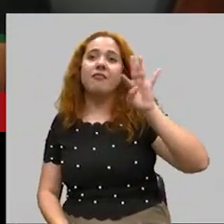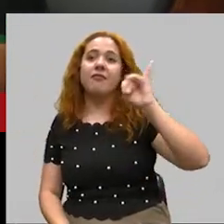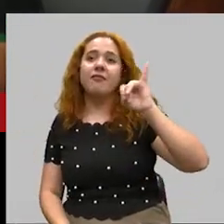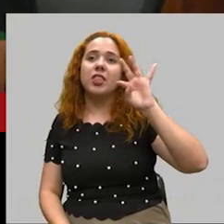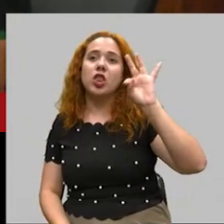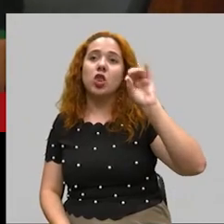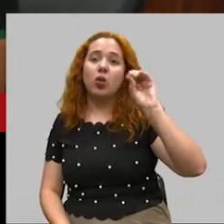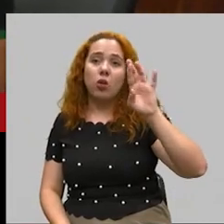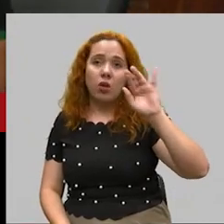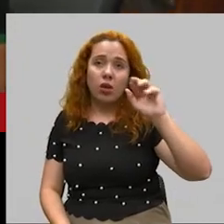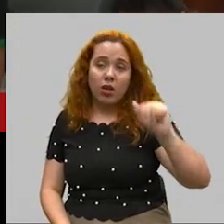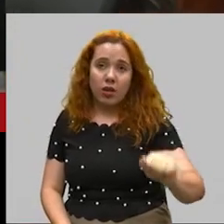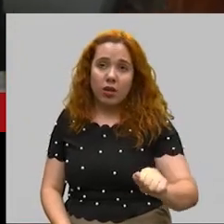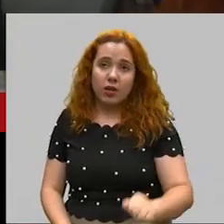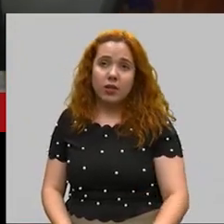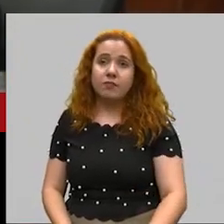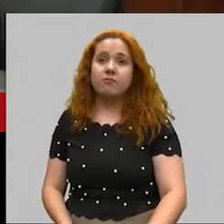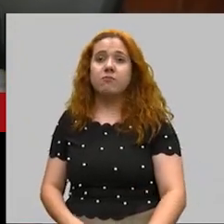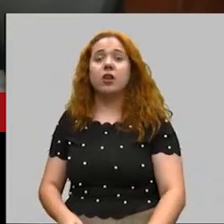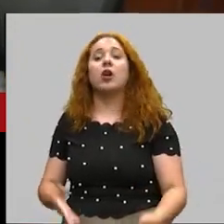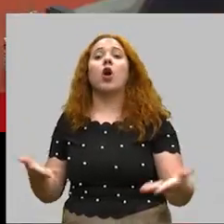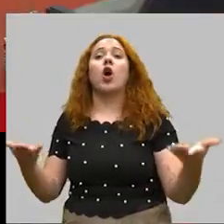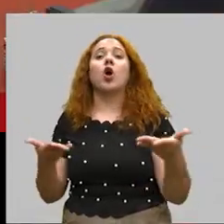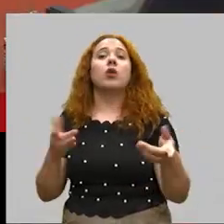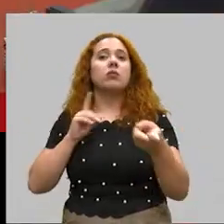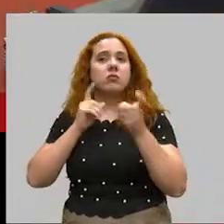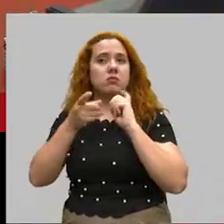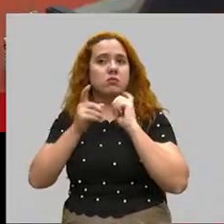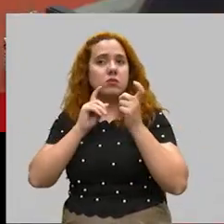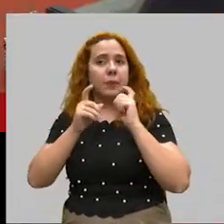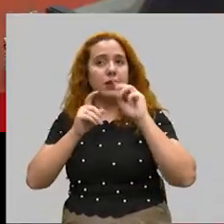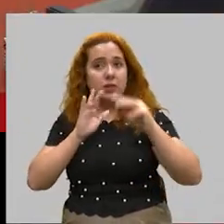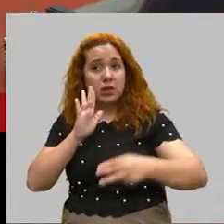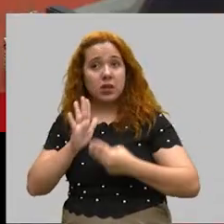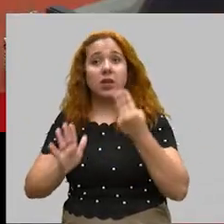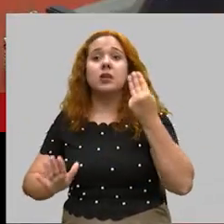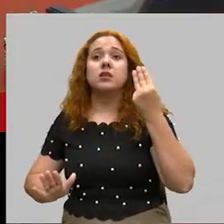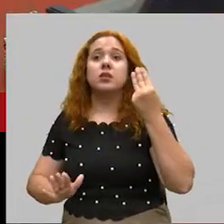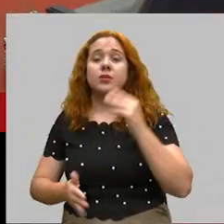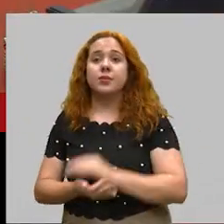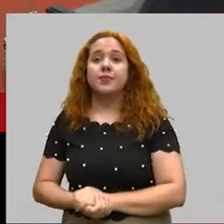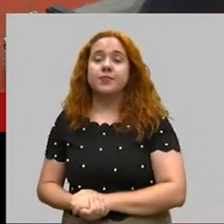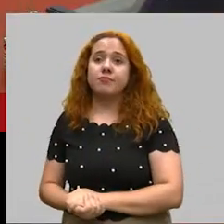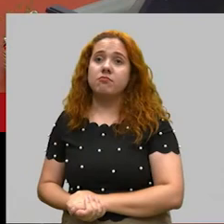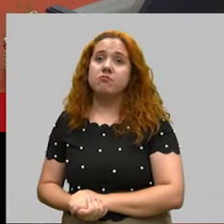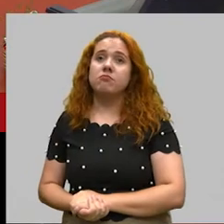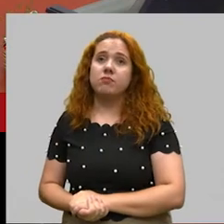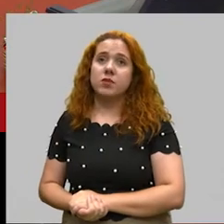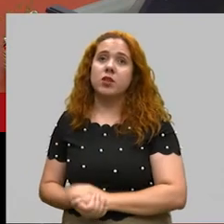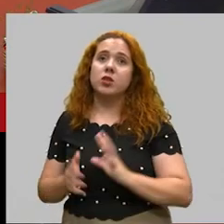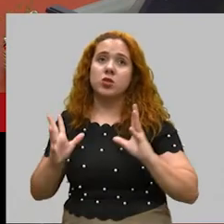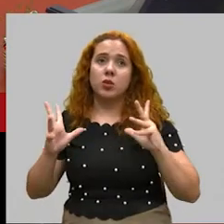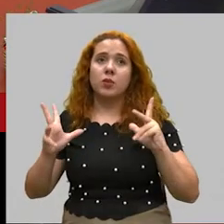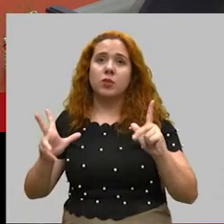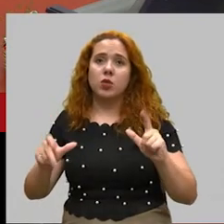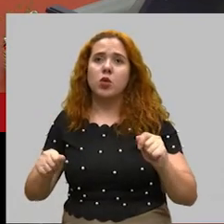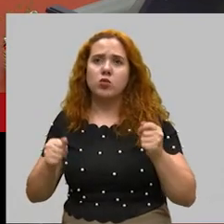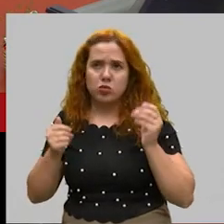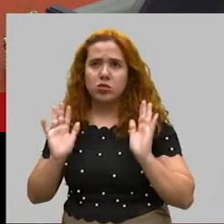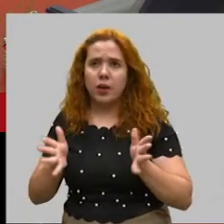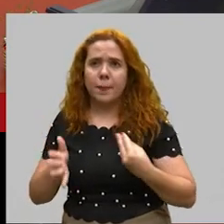senhora senhora então é a nossa terceira mesa por favor Leleco os debatedores já Já chamei todos de uma